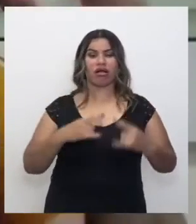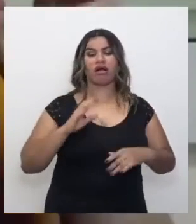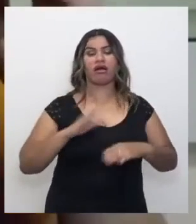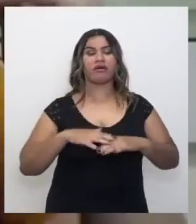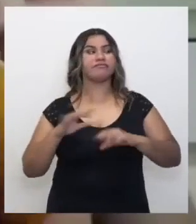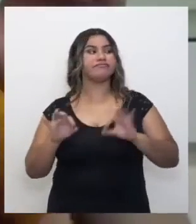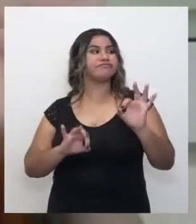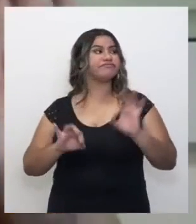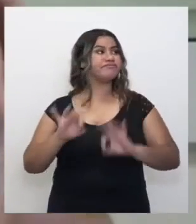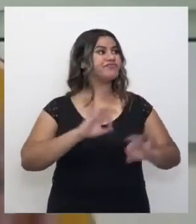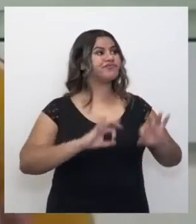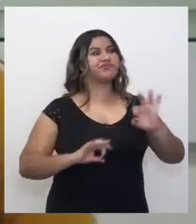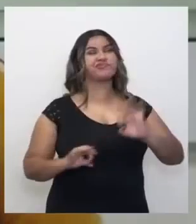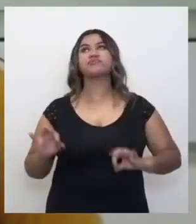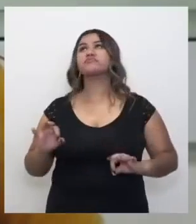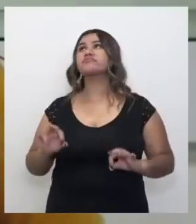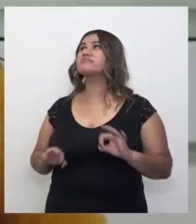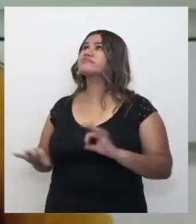ali